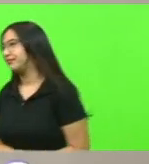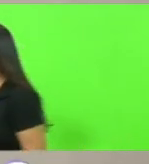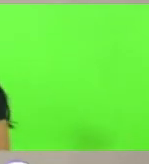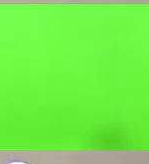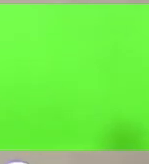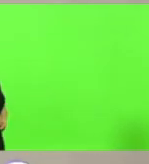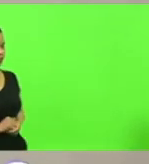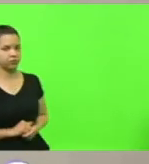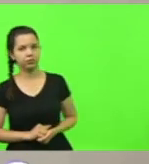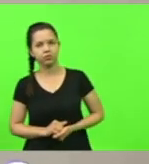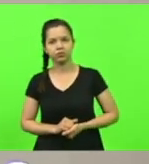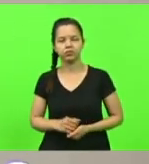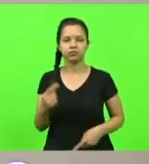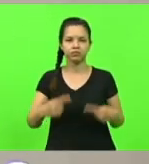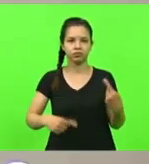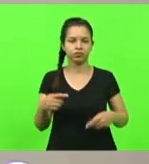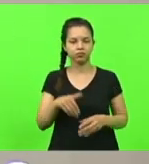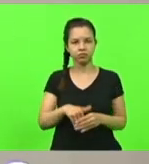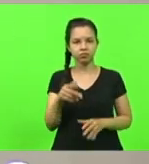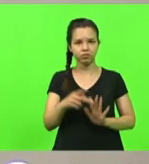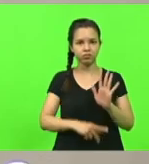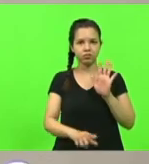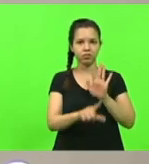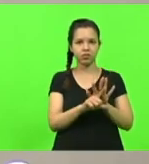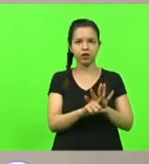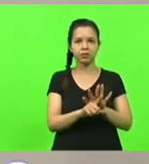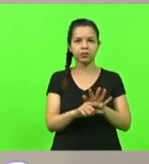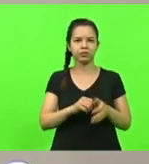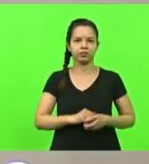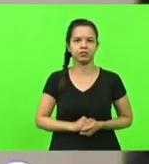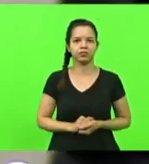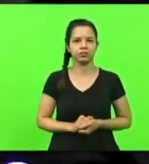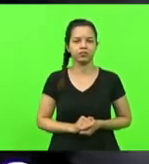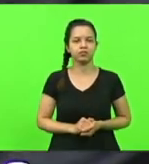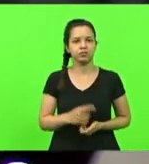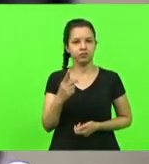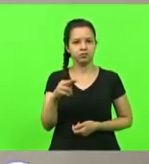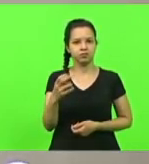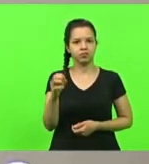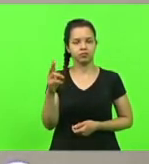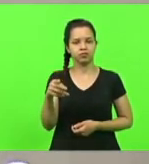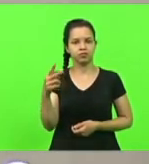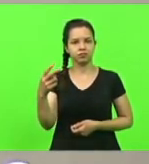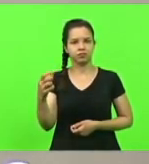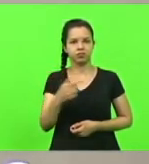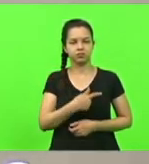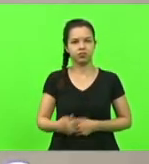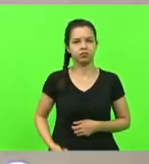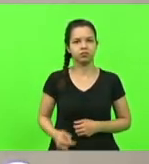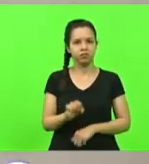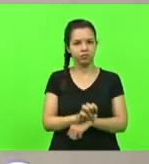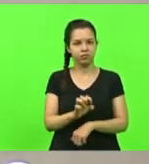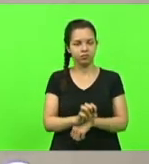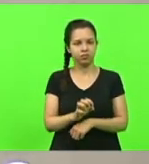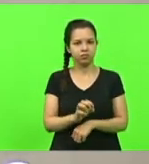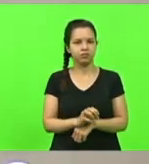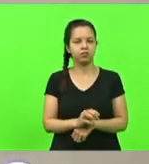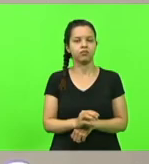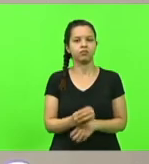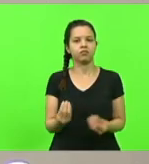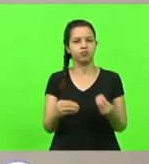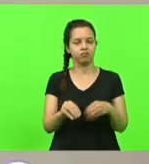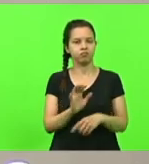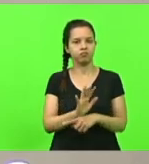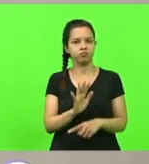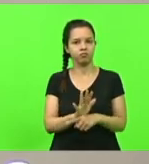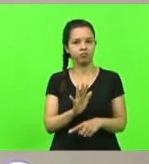Em discussão e votação, do projeto de lei complementar 16.4 de 2021. Autor, governo do Estado, institui o benefício especial pela